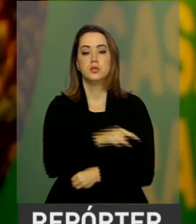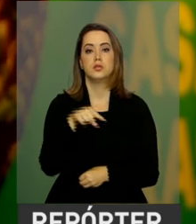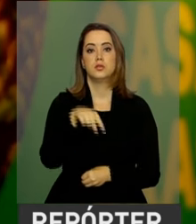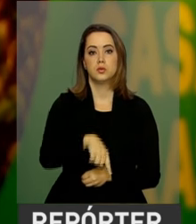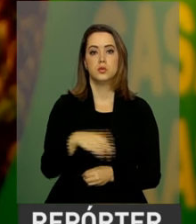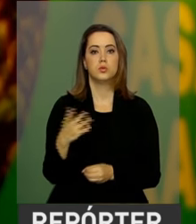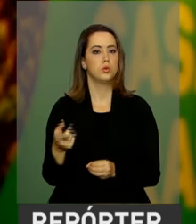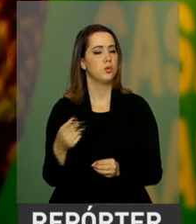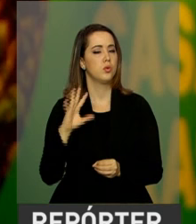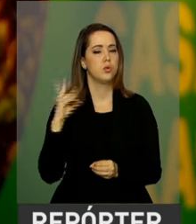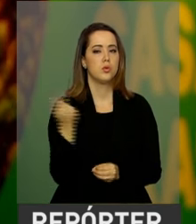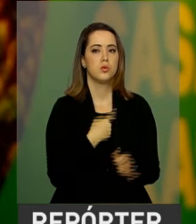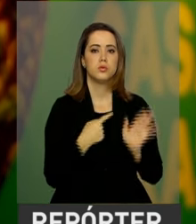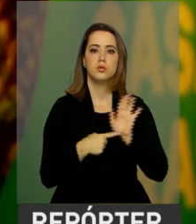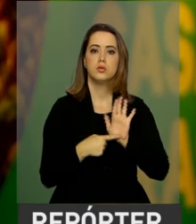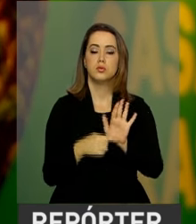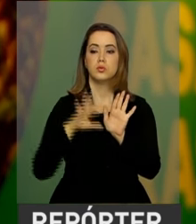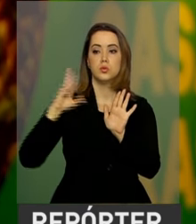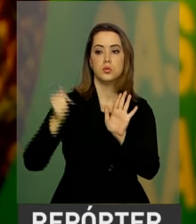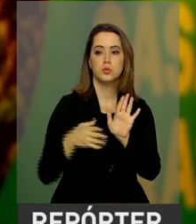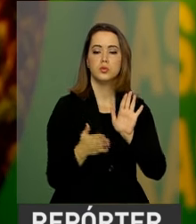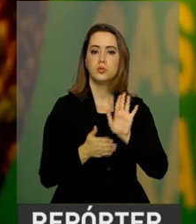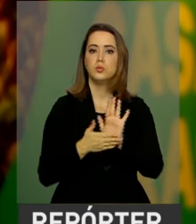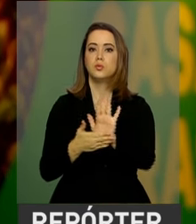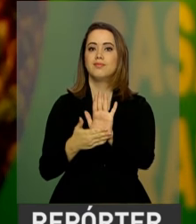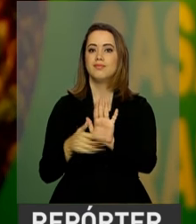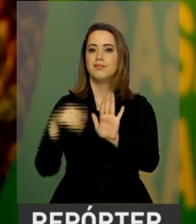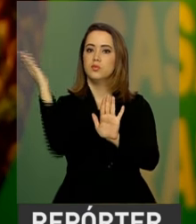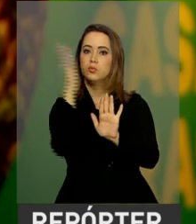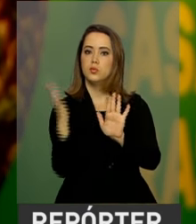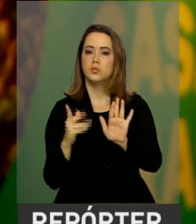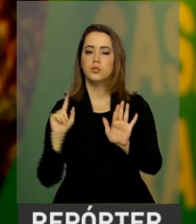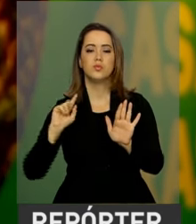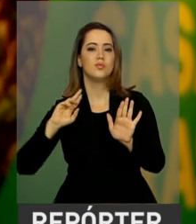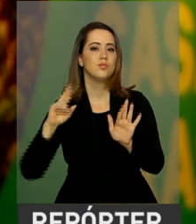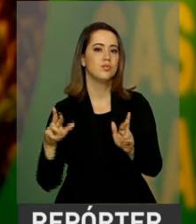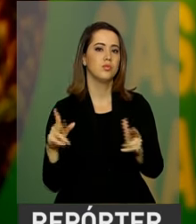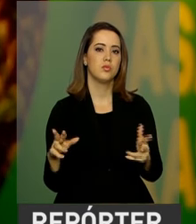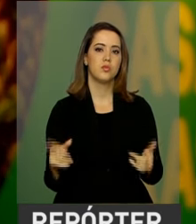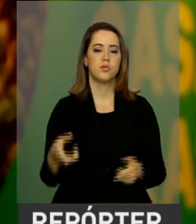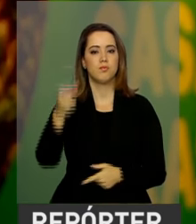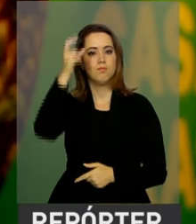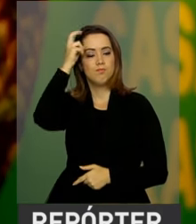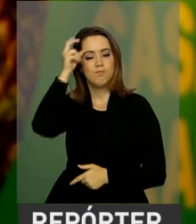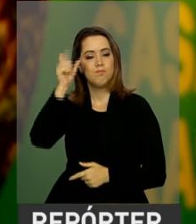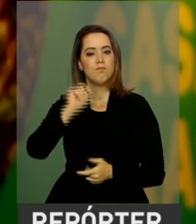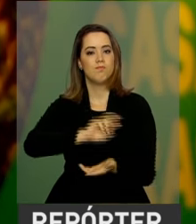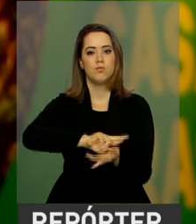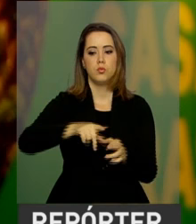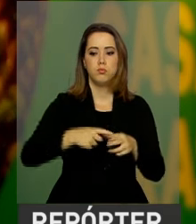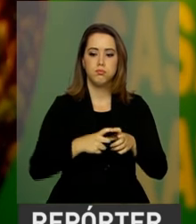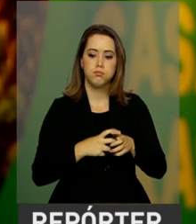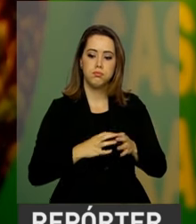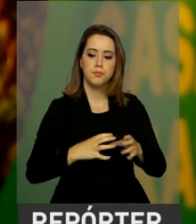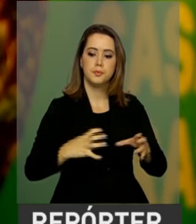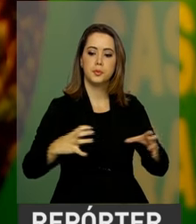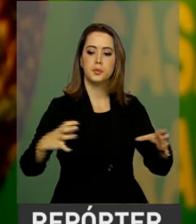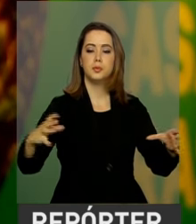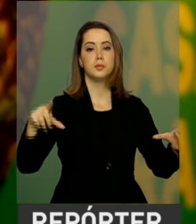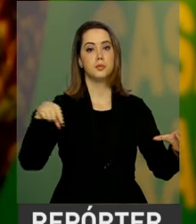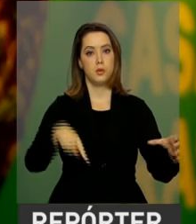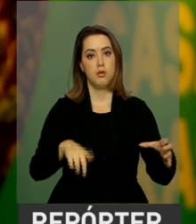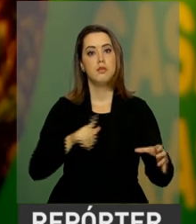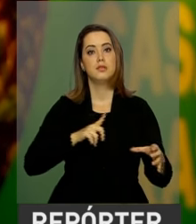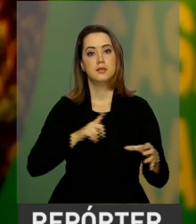aqui no Rio. Além desses aspectos culturais, turísticos e esportivos, nós temos 1.750 metros, ou seja, metade de um armazém aqui no Pier